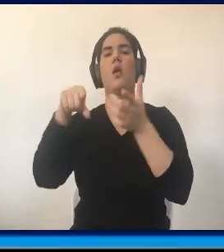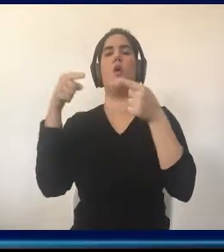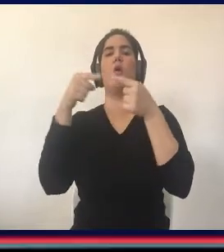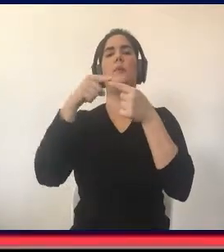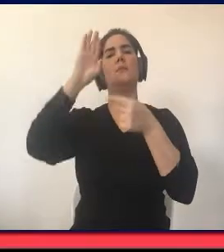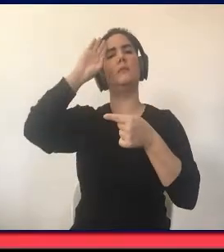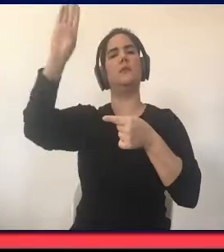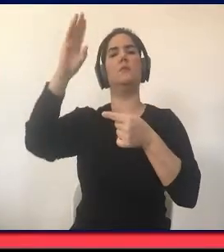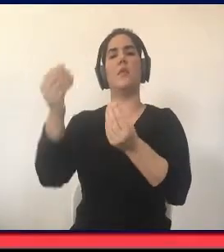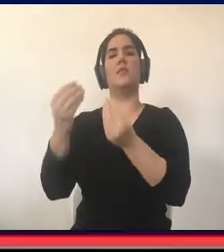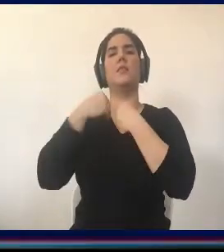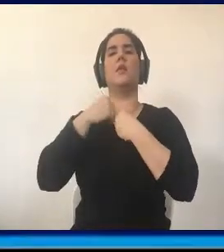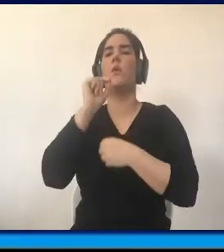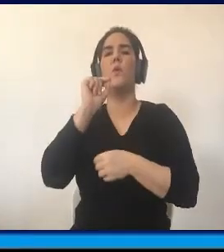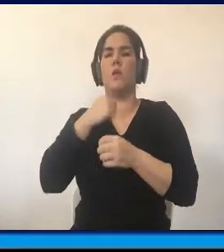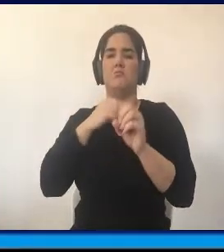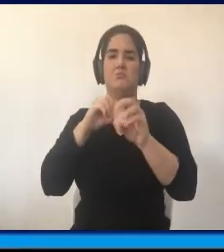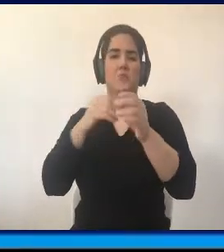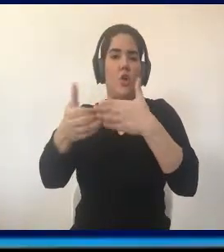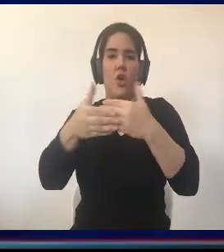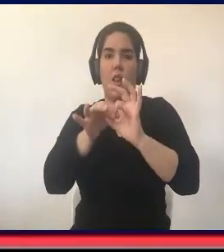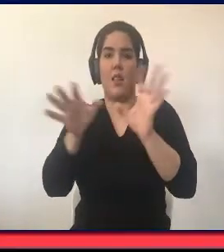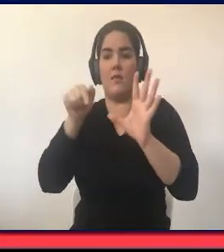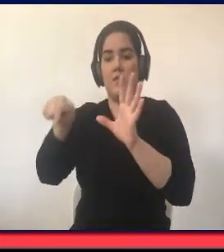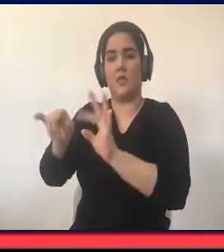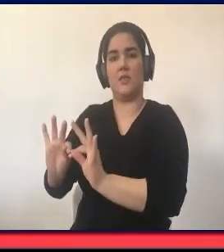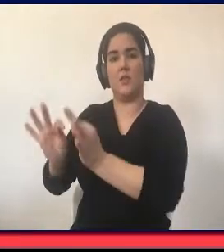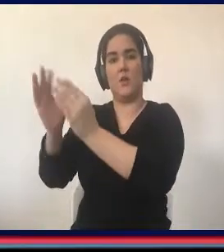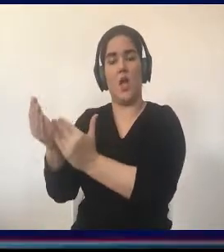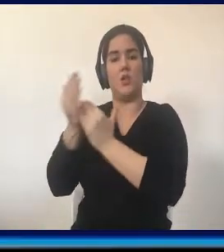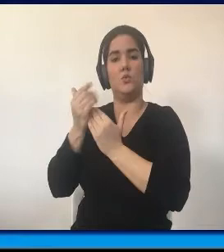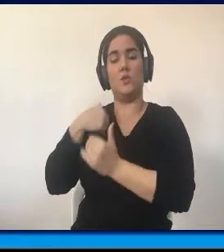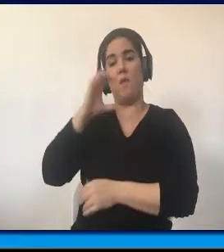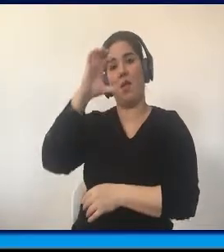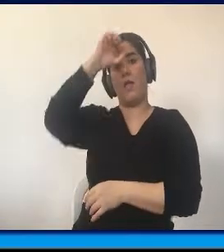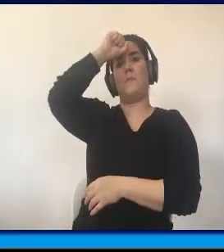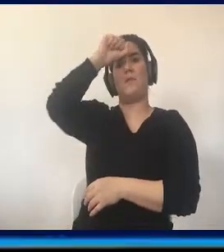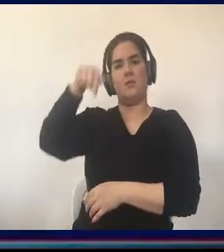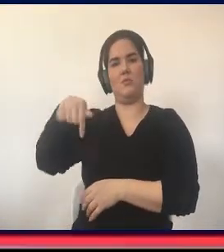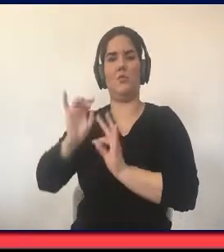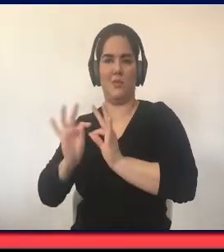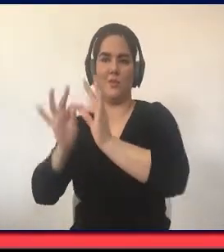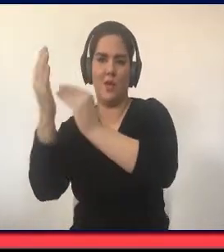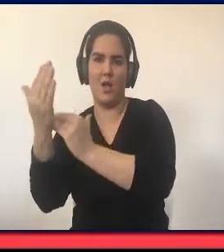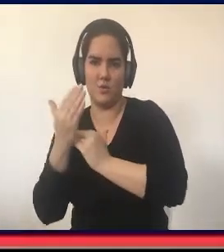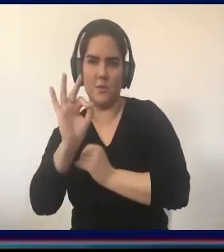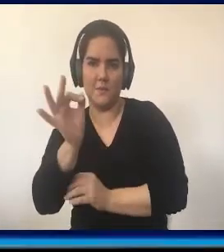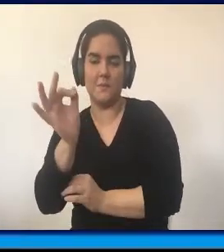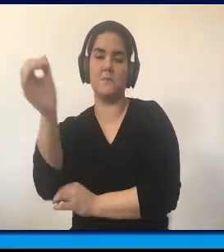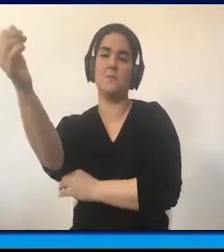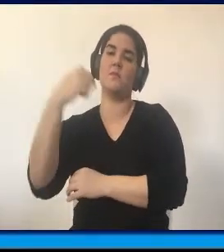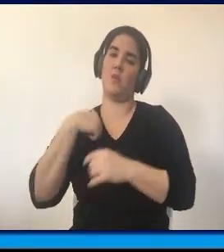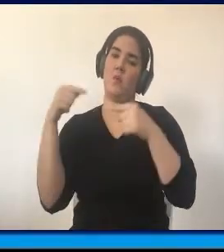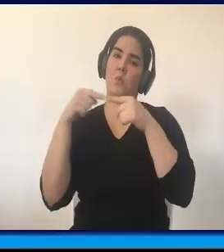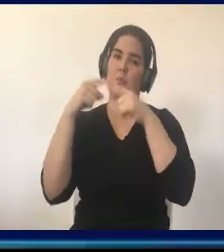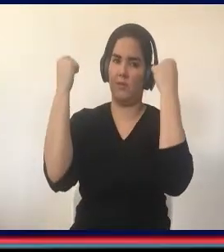qualquer coisa por meio das tecnologias. Por quê? Porque ali eu aprendi algo por meio daquelas tecnologias. E como eu sou da área de educação física, eu